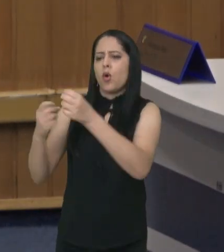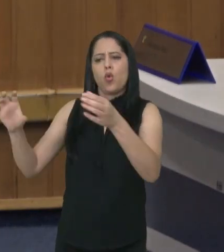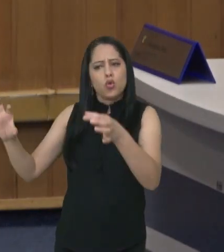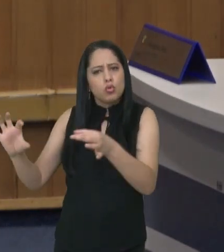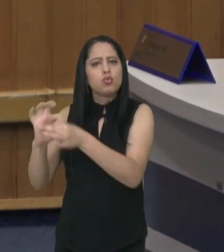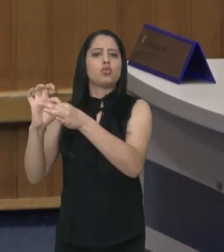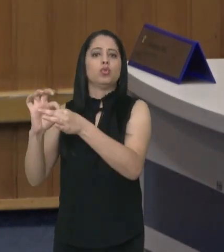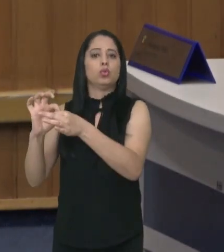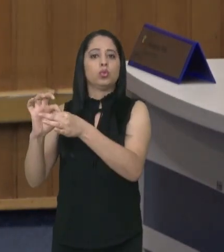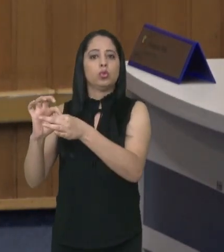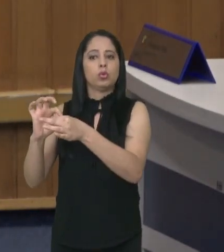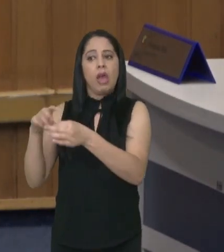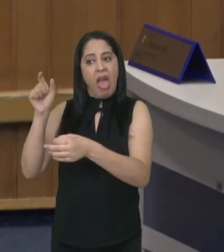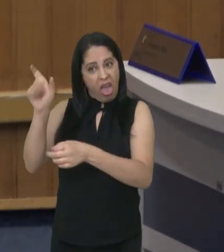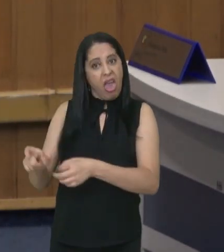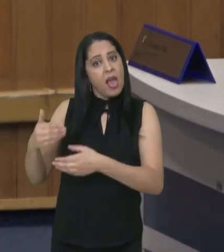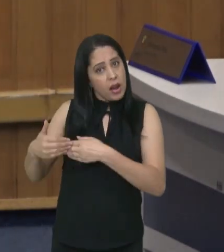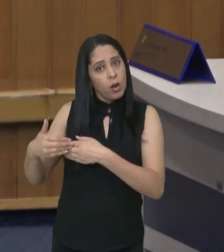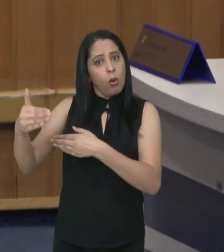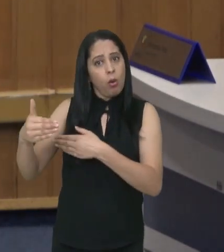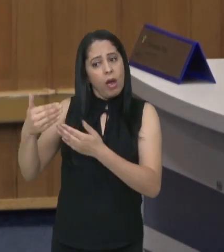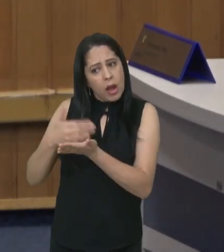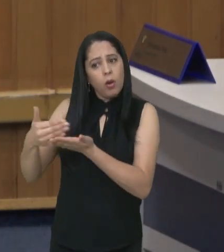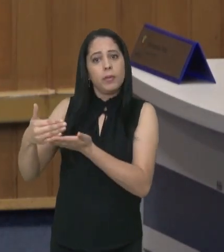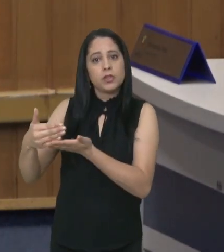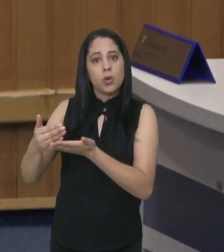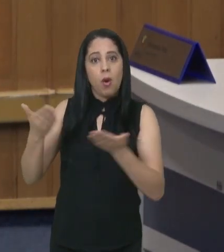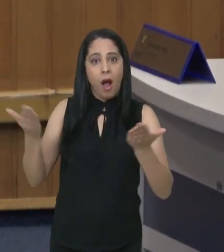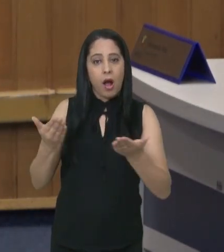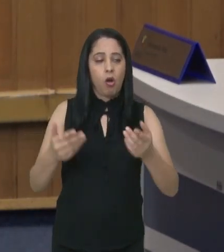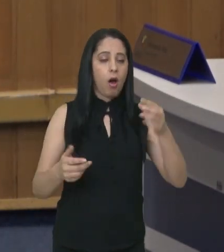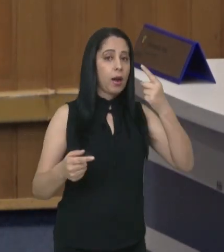Isso é um trabalho de pessoas que têm